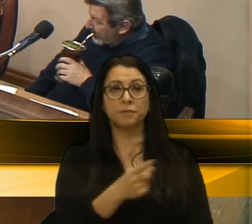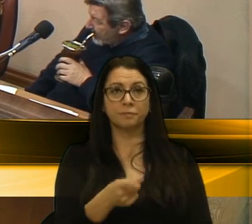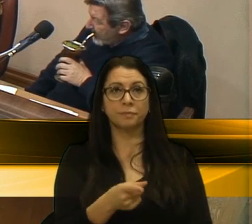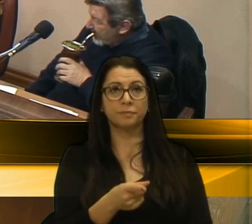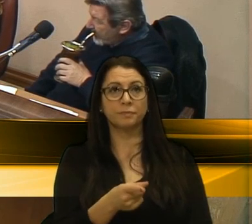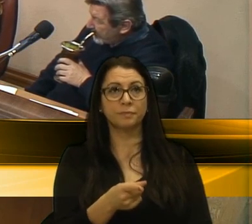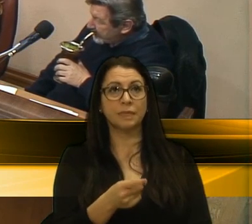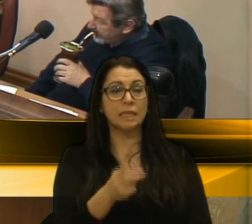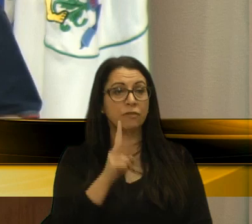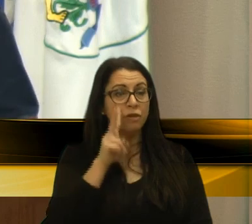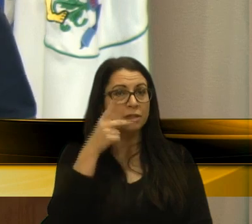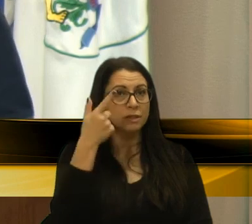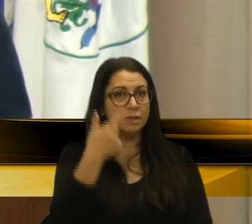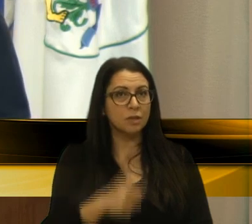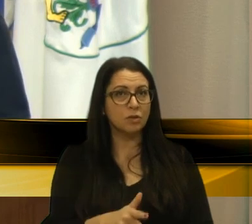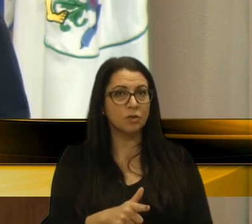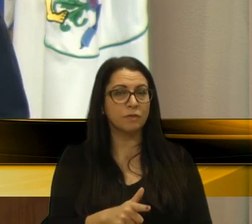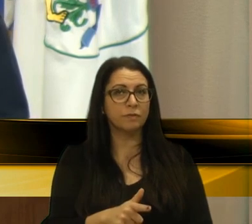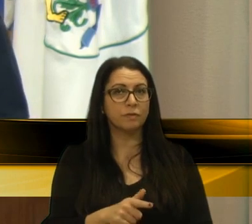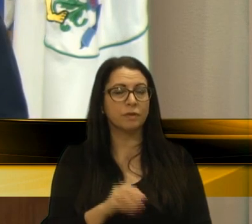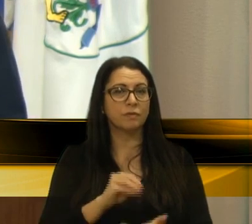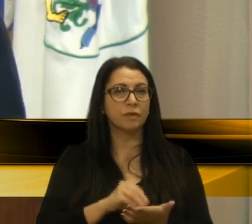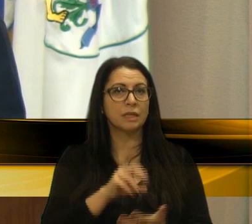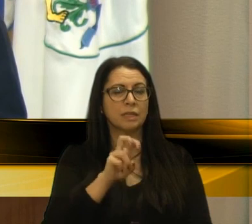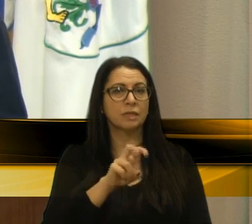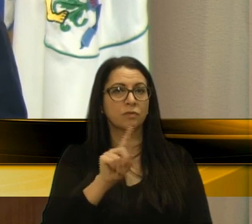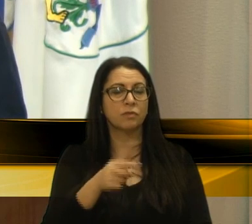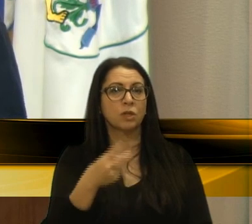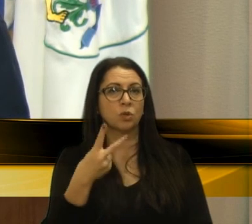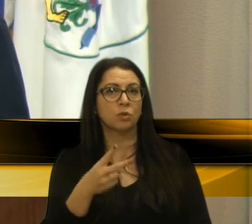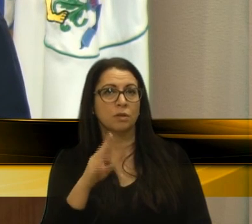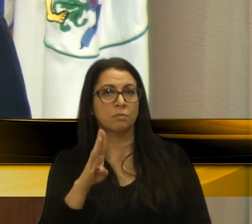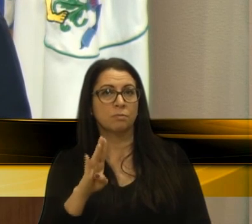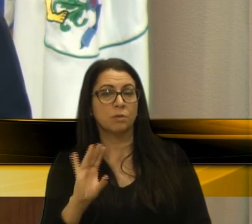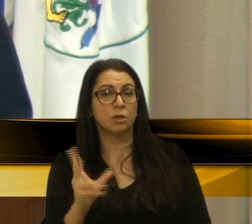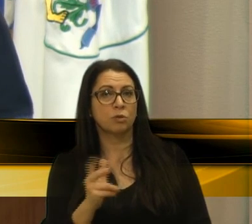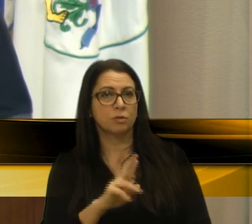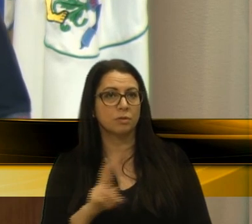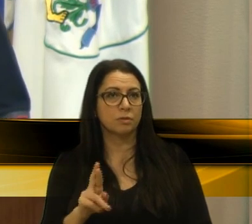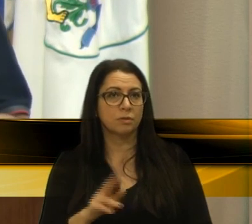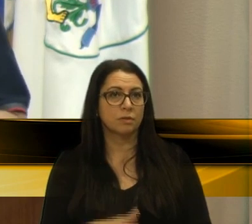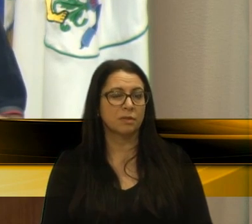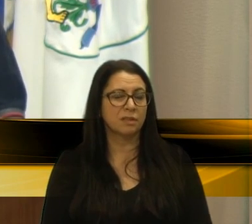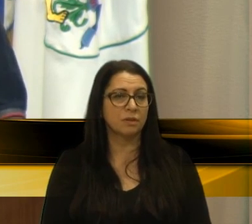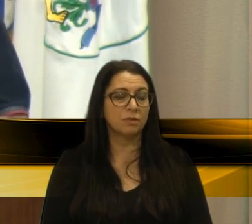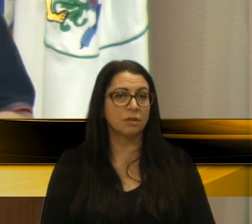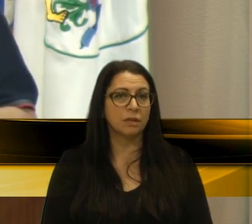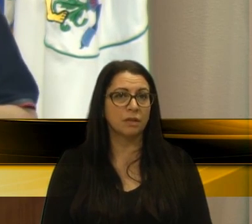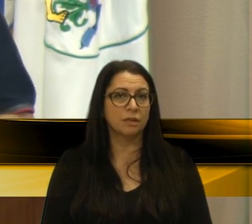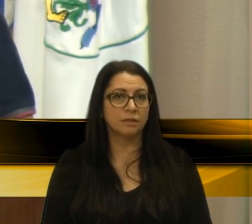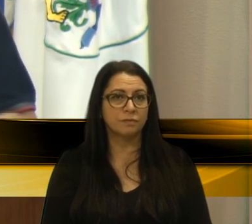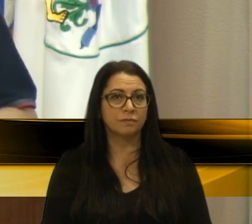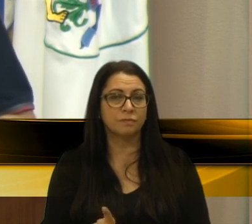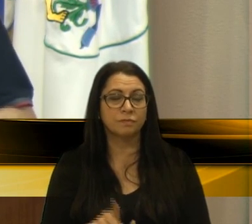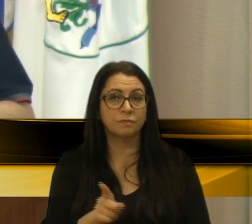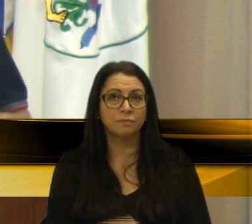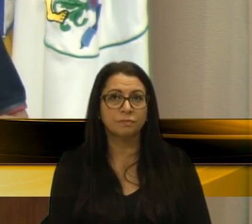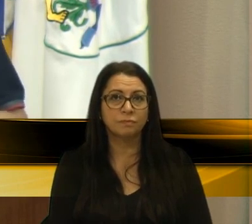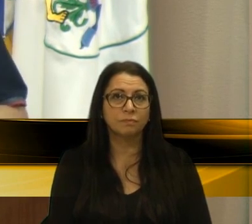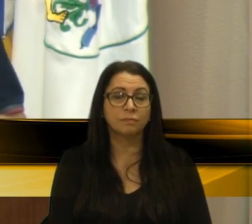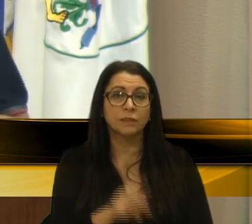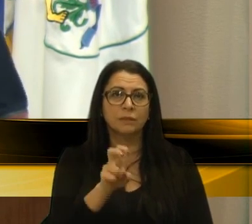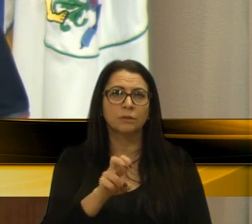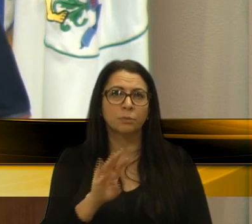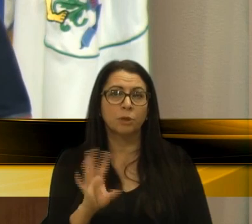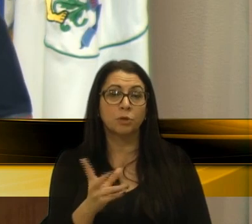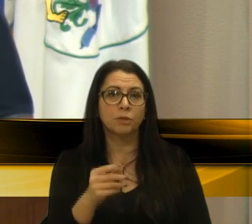E reforçar, o Estado tem um déficit de 5,2 bilhões de reais. e está destinando 55 milhões para a